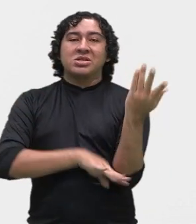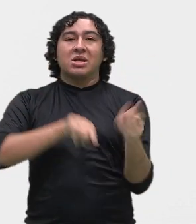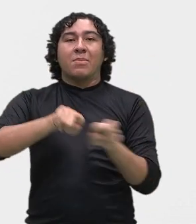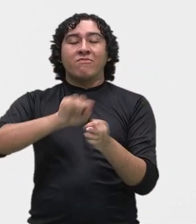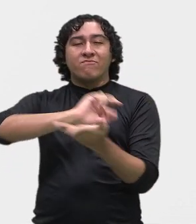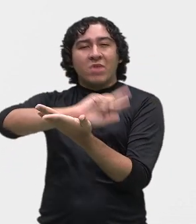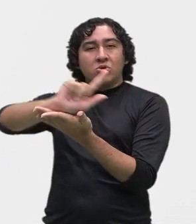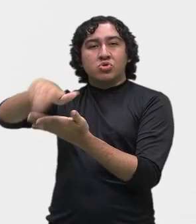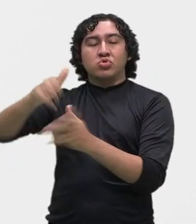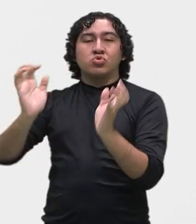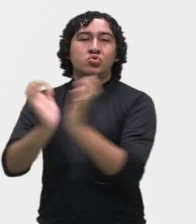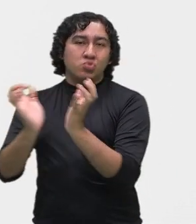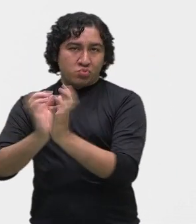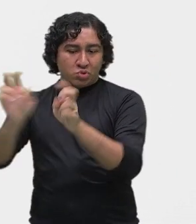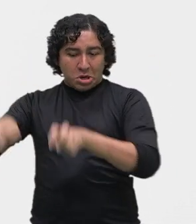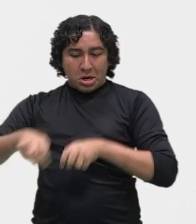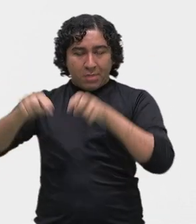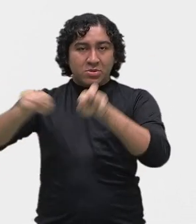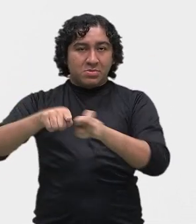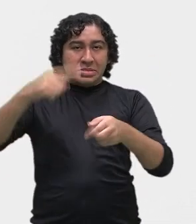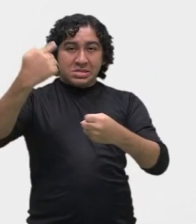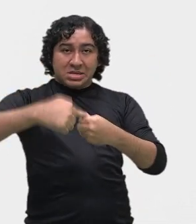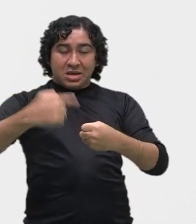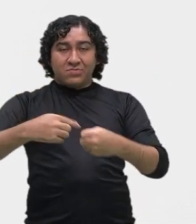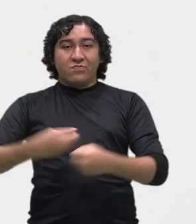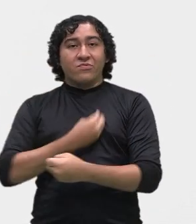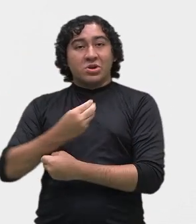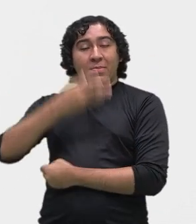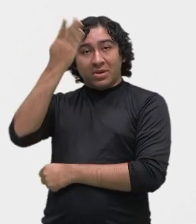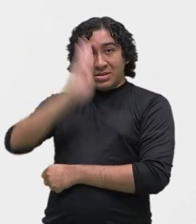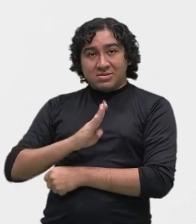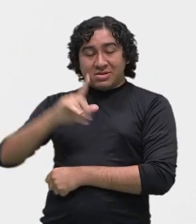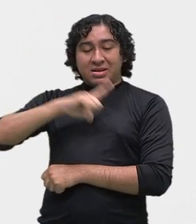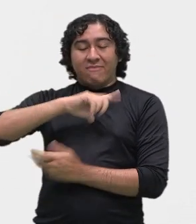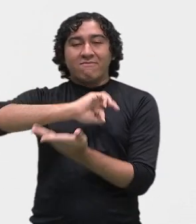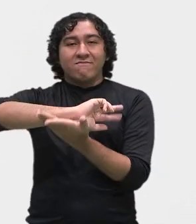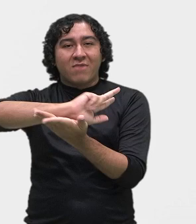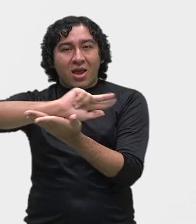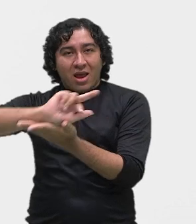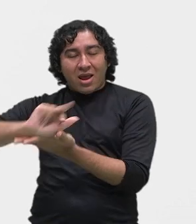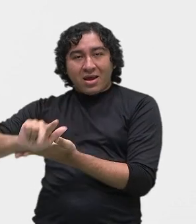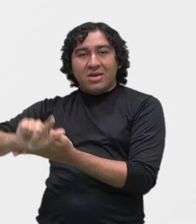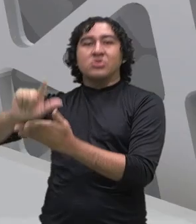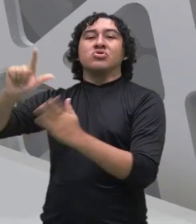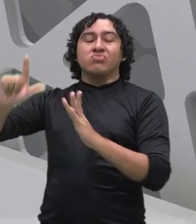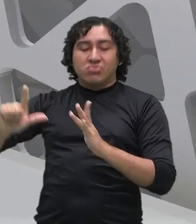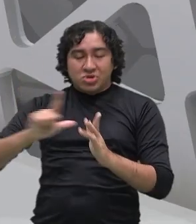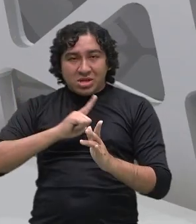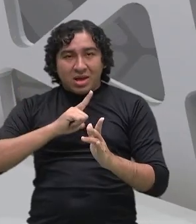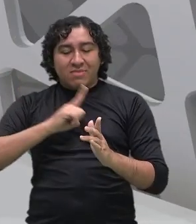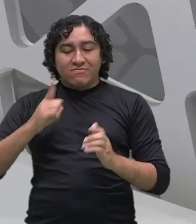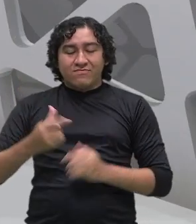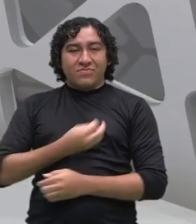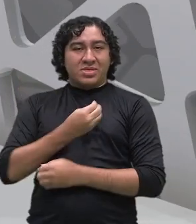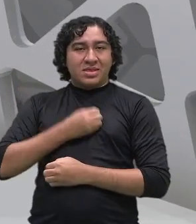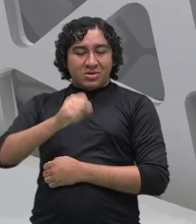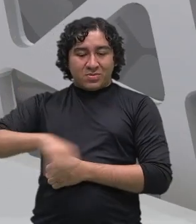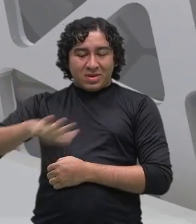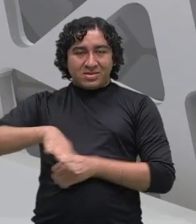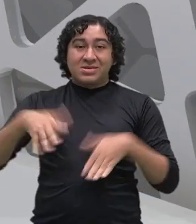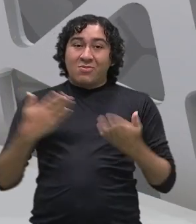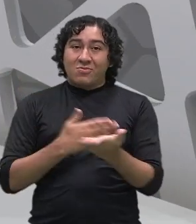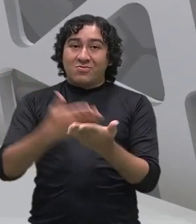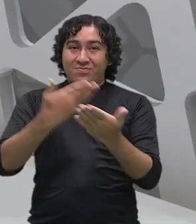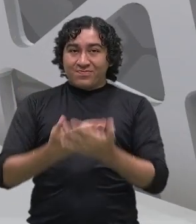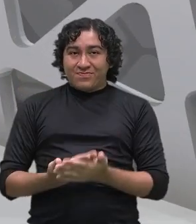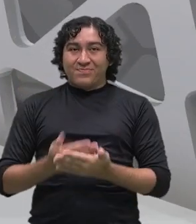campo e da cidade que vivem no Brasil e que possuem territorialidades distintas. Então vamos lá dar início à